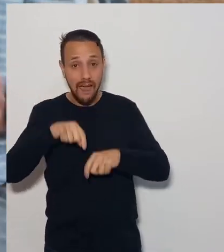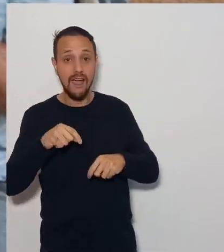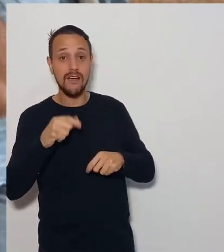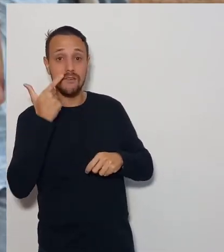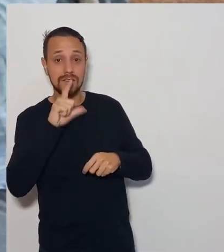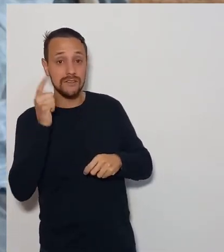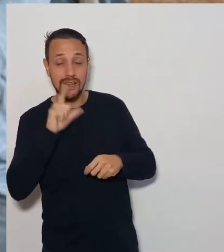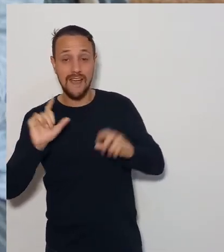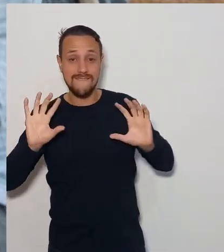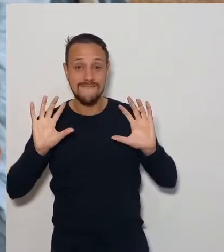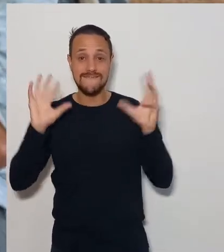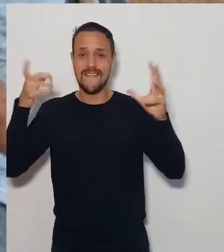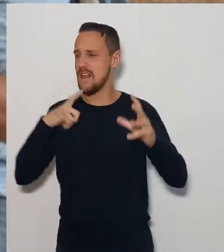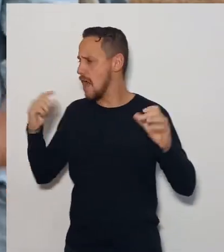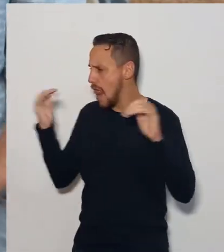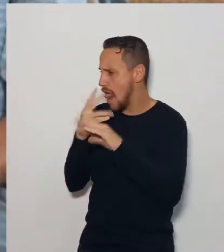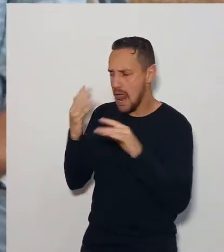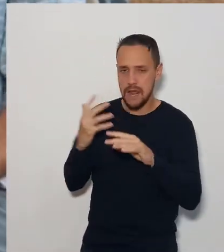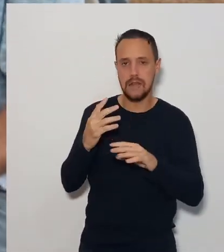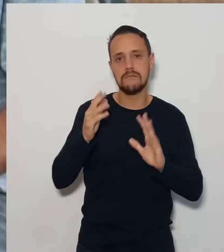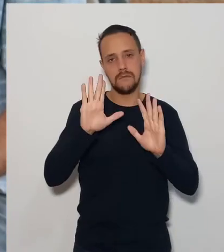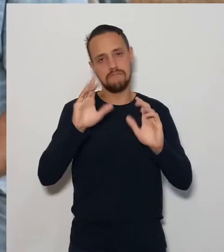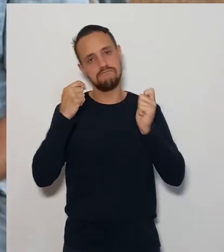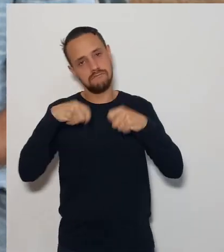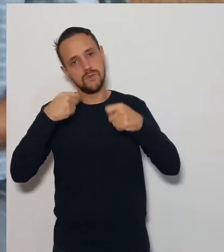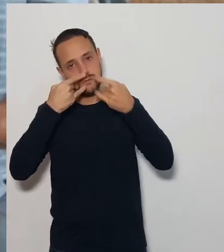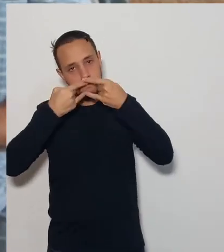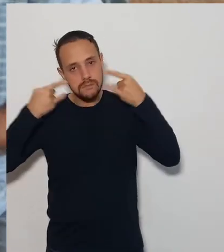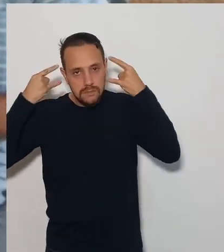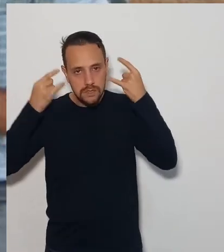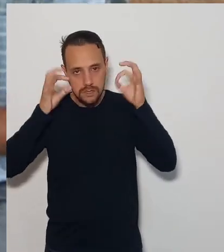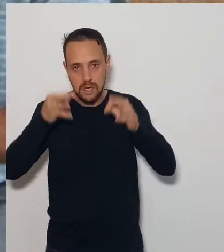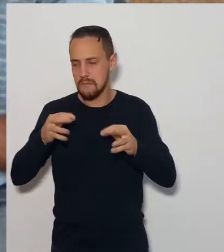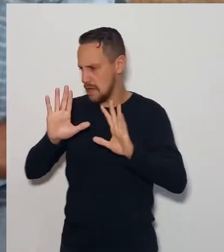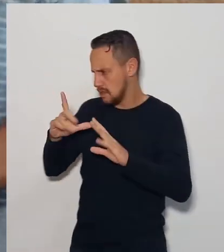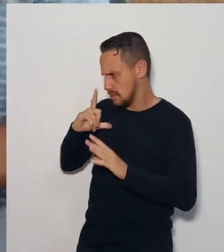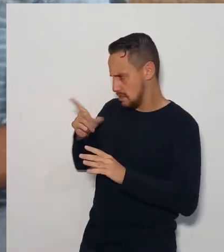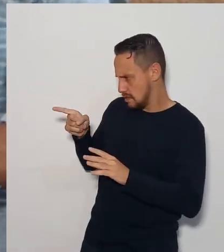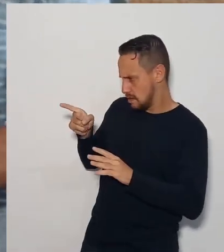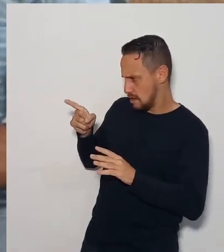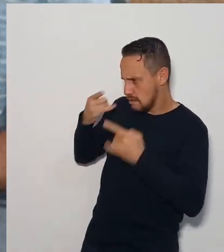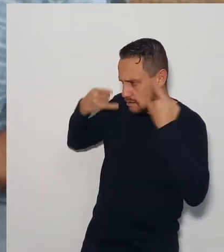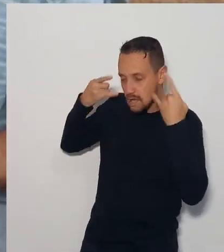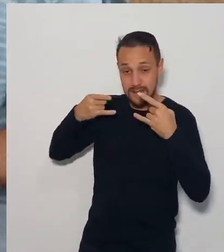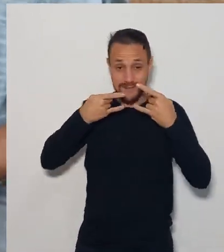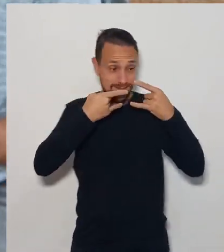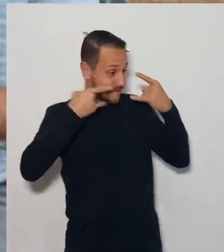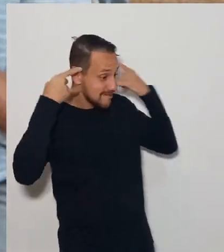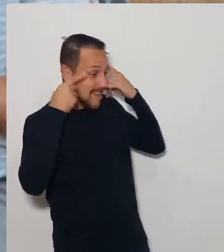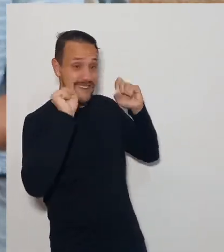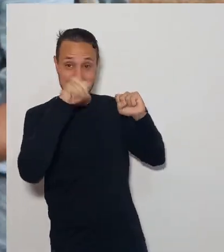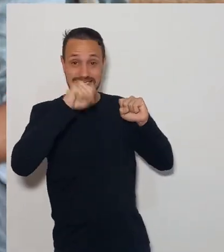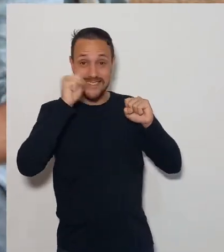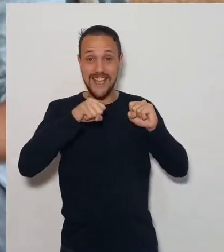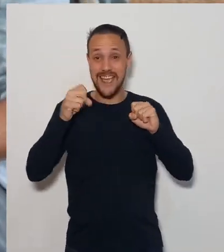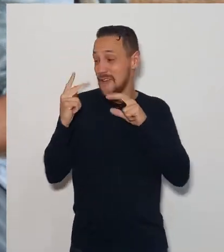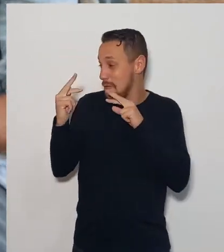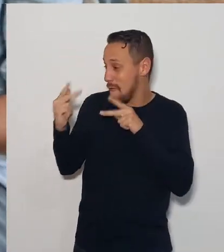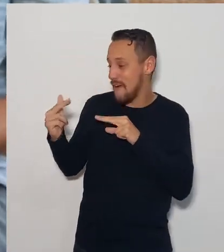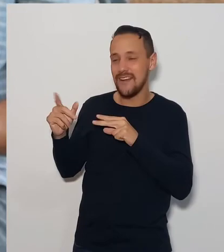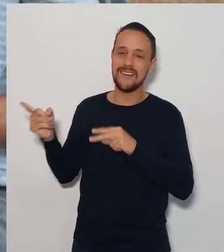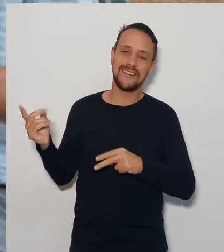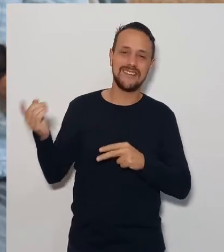festejar. Aí não é pra aglomerar. Ainda tem que usar máscara, certo, tchau. Tá, mas tem problema, você tem a tua aí, tchau? Aqui, ó. Aí eu te tiro